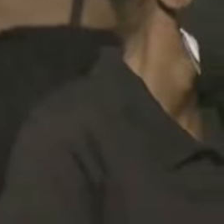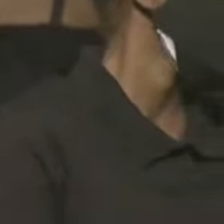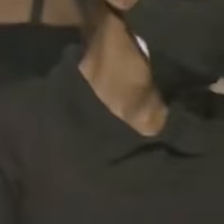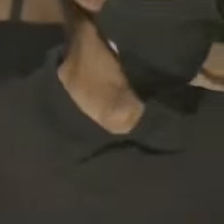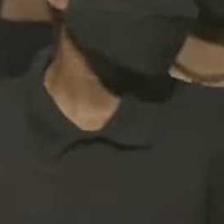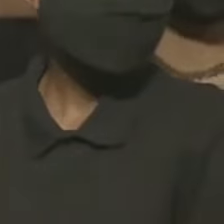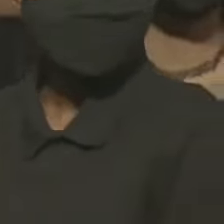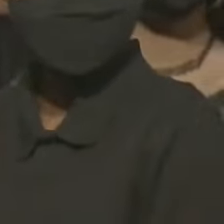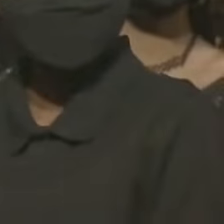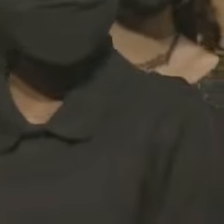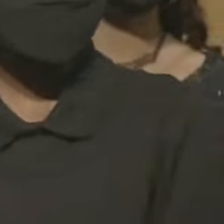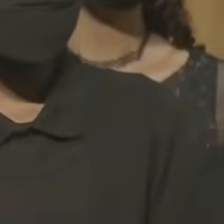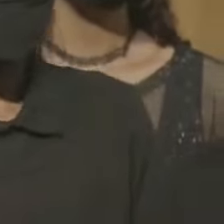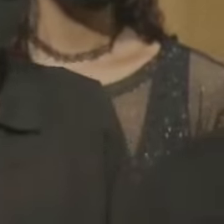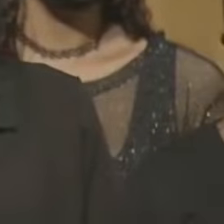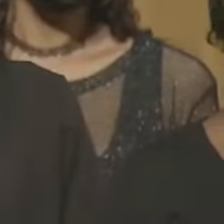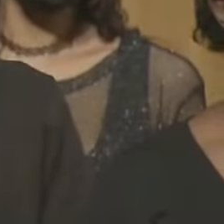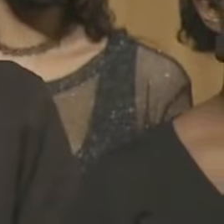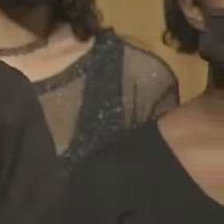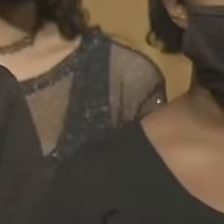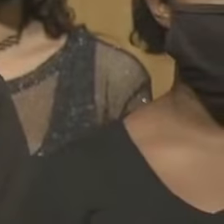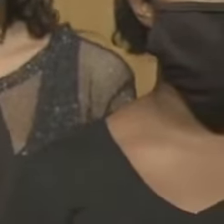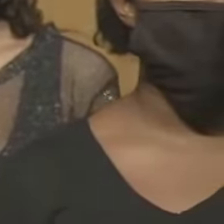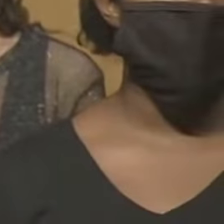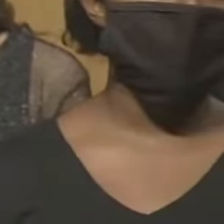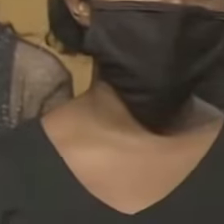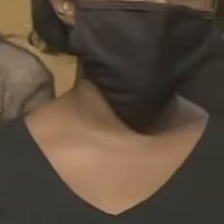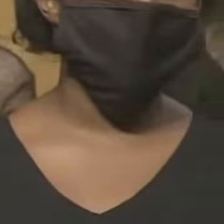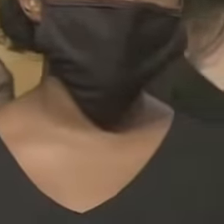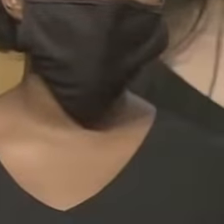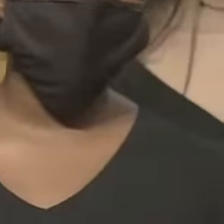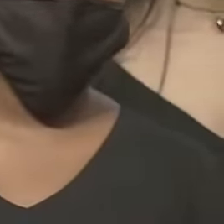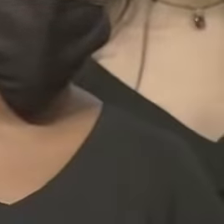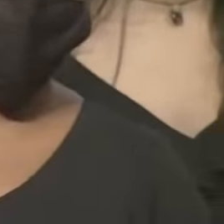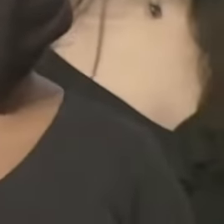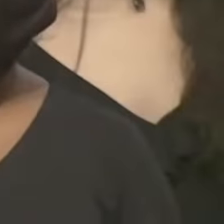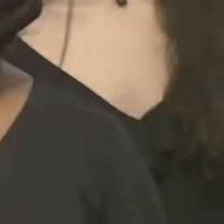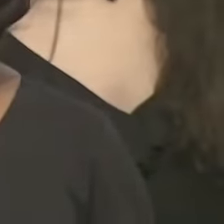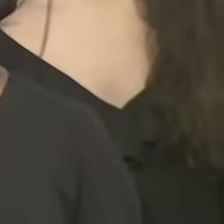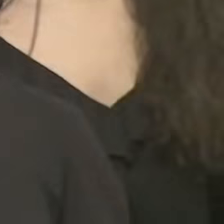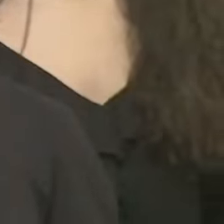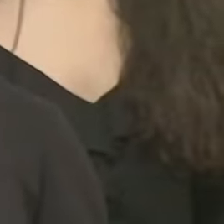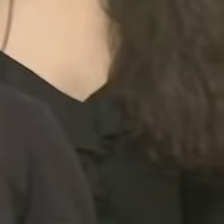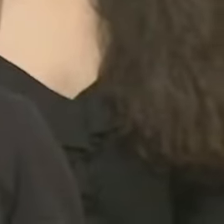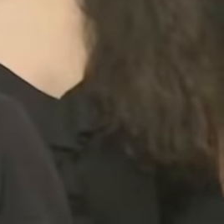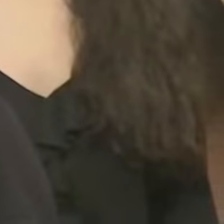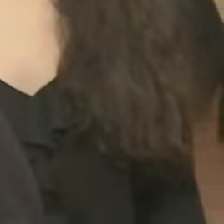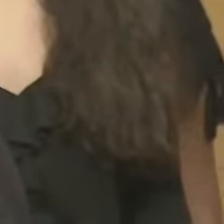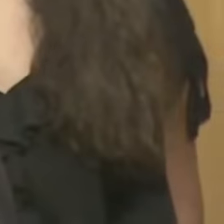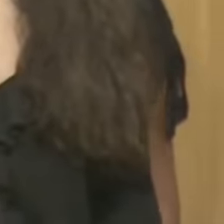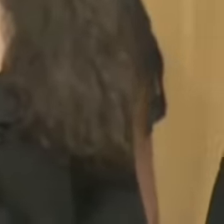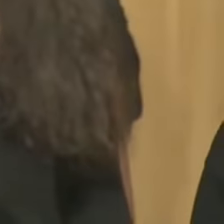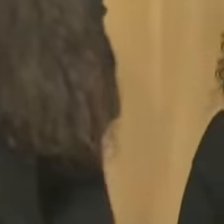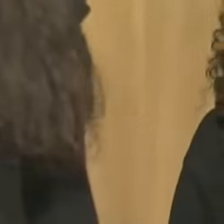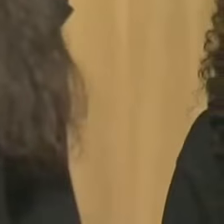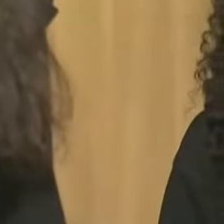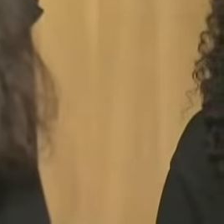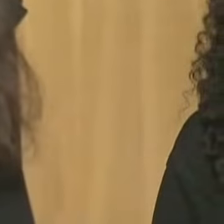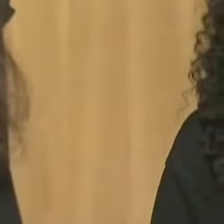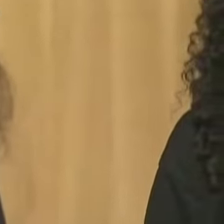Aceita como eu sou, passarinho de toda cor, gente de